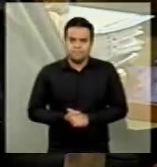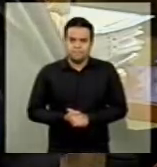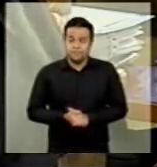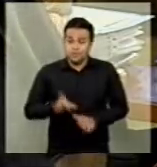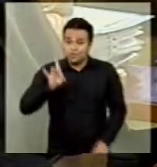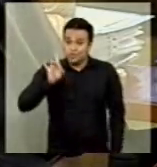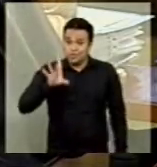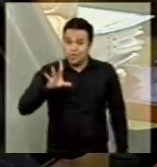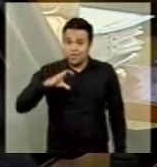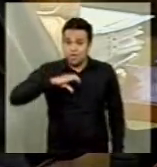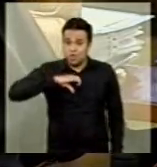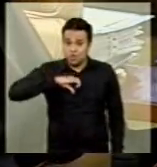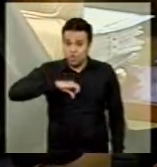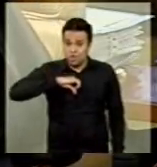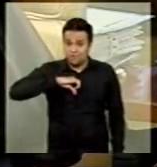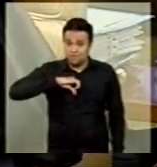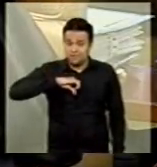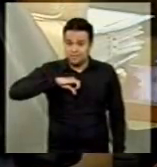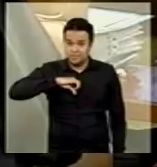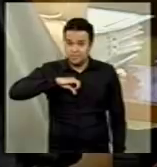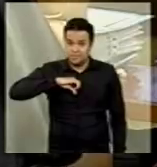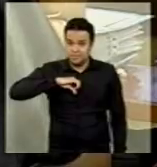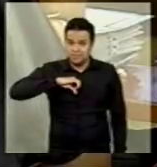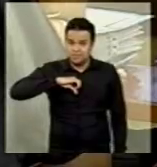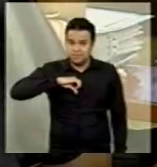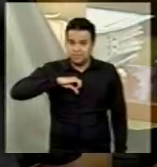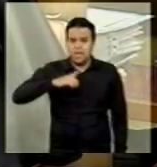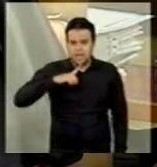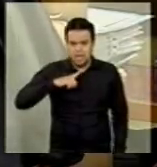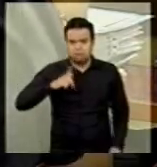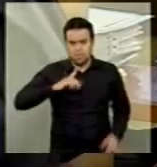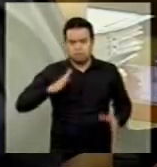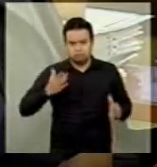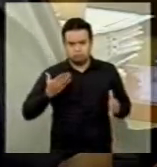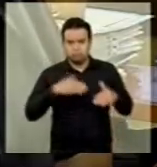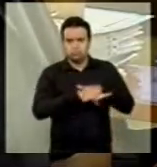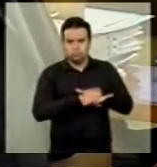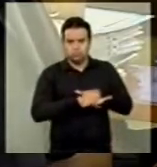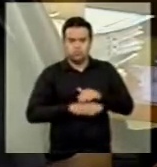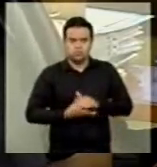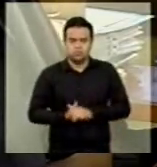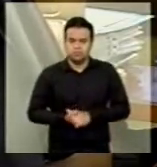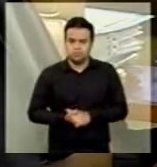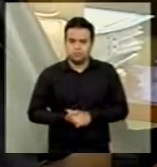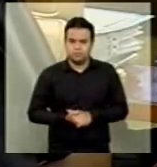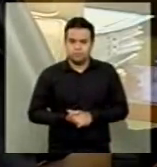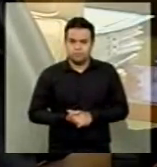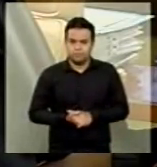Apenas 9 estão constando ainda do meu acervo. Sem citar o nome dos